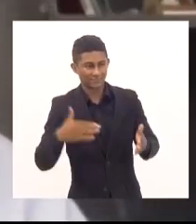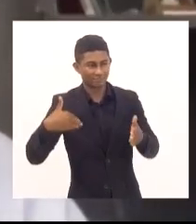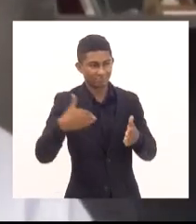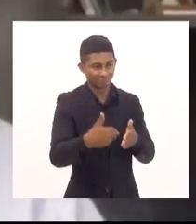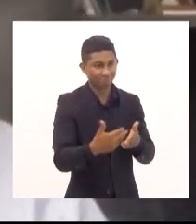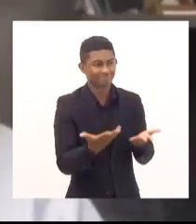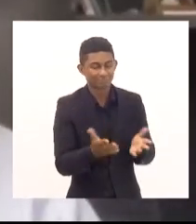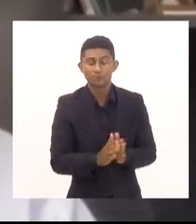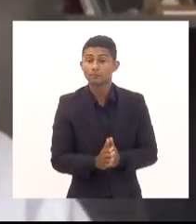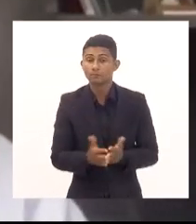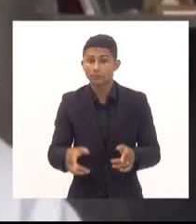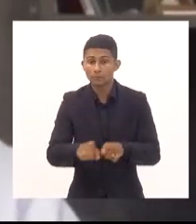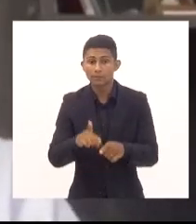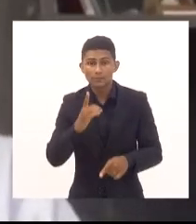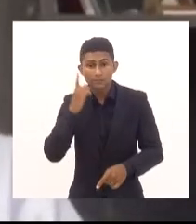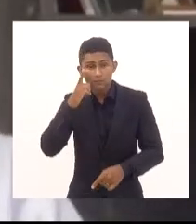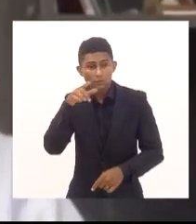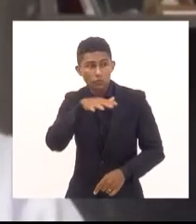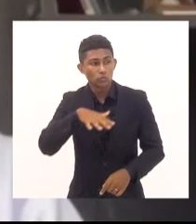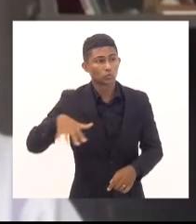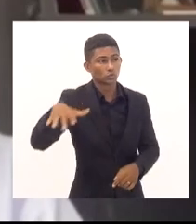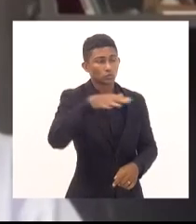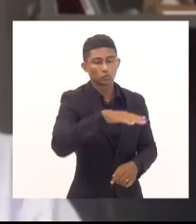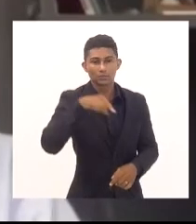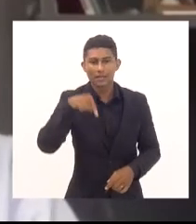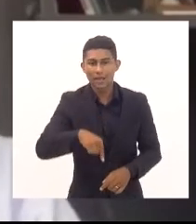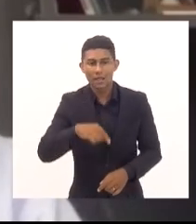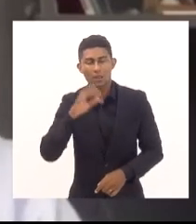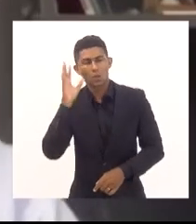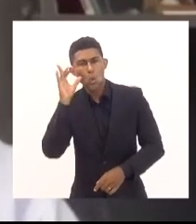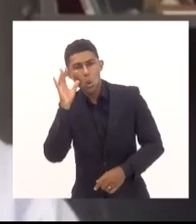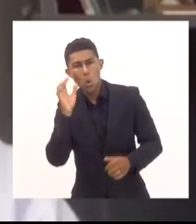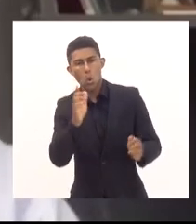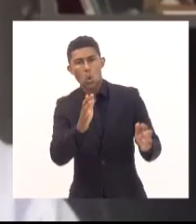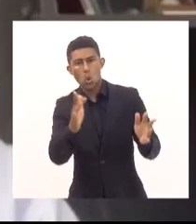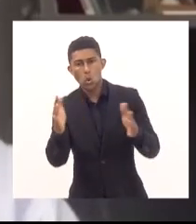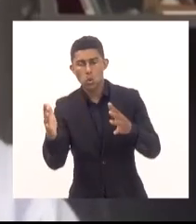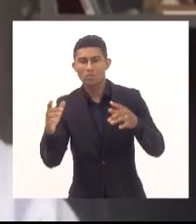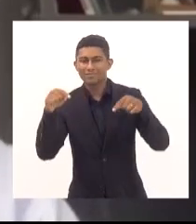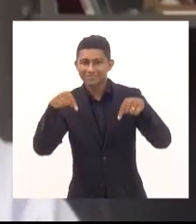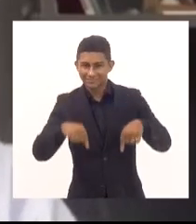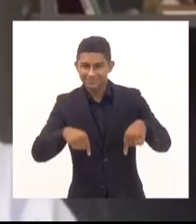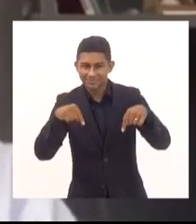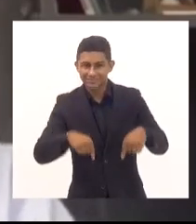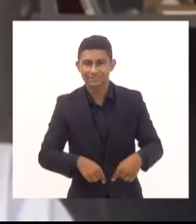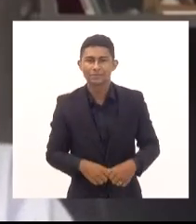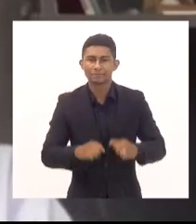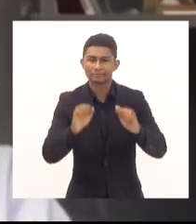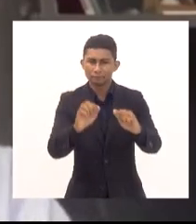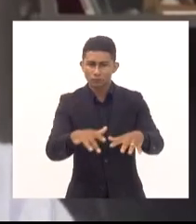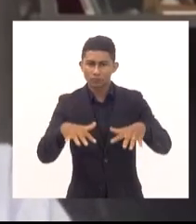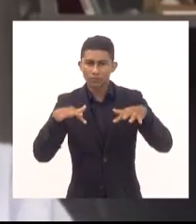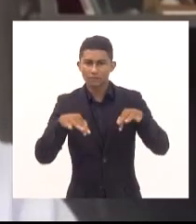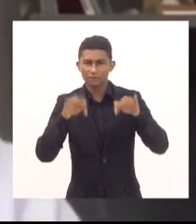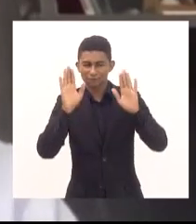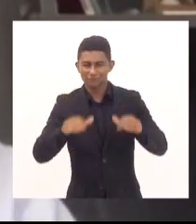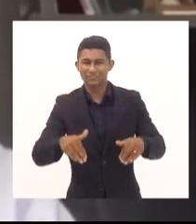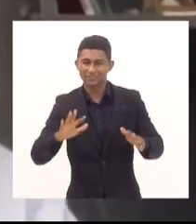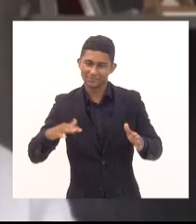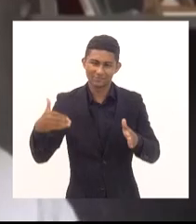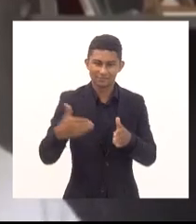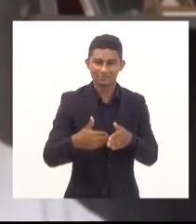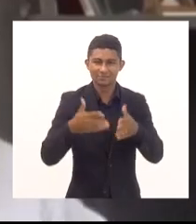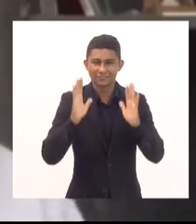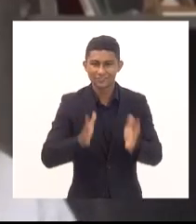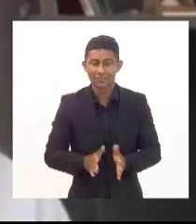os deputados e deputadas que nos acompanham, né, aqui nesse final de sessão, e a todos